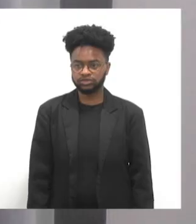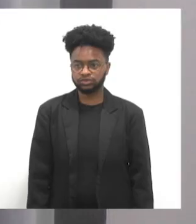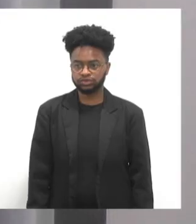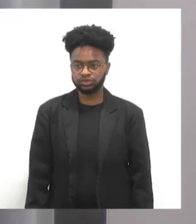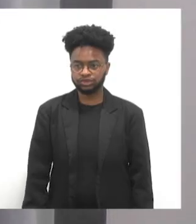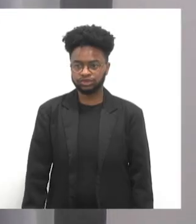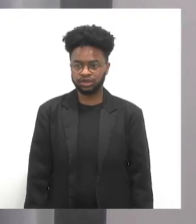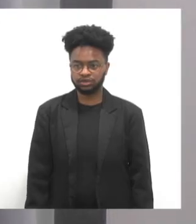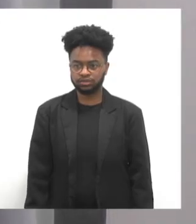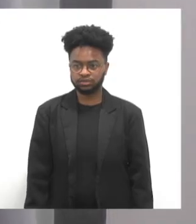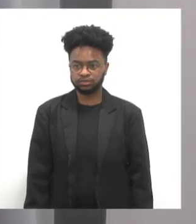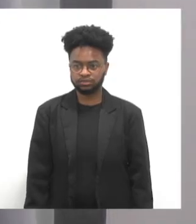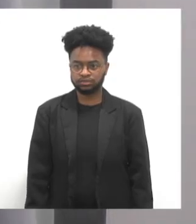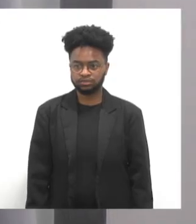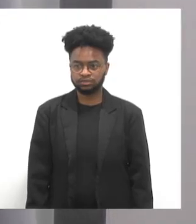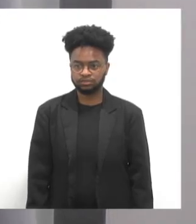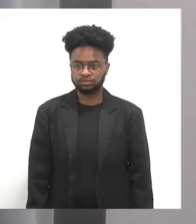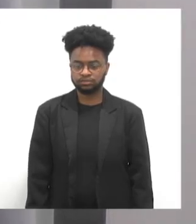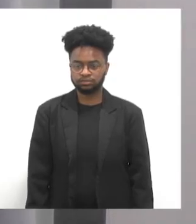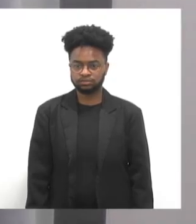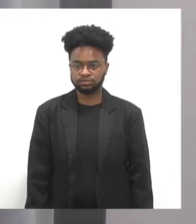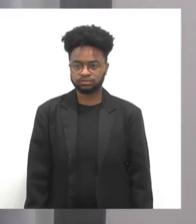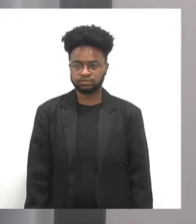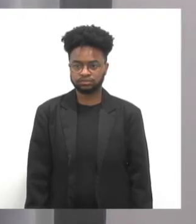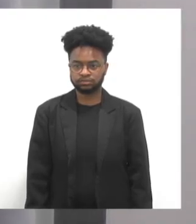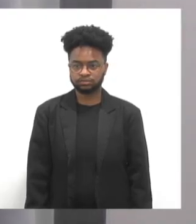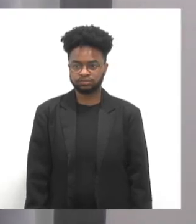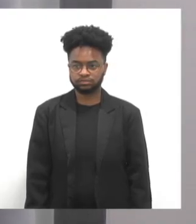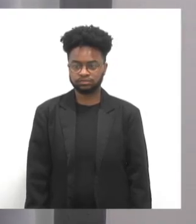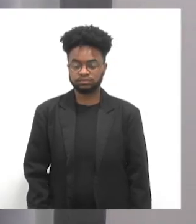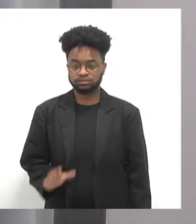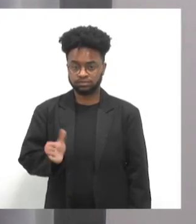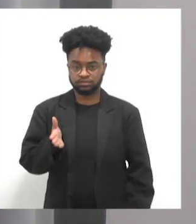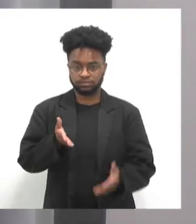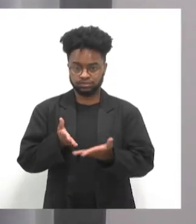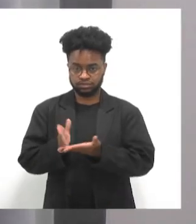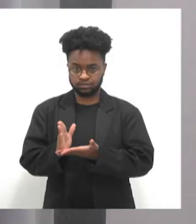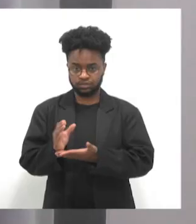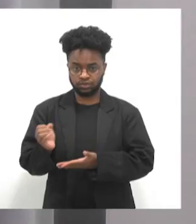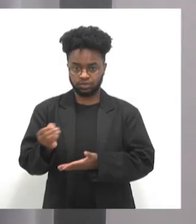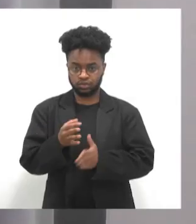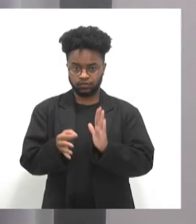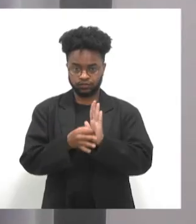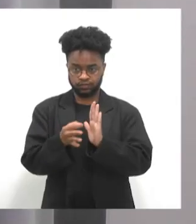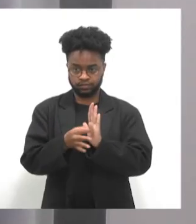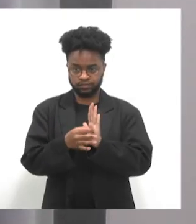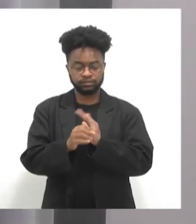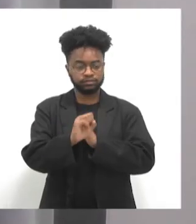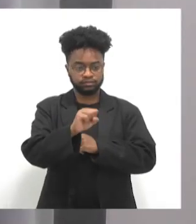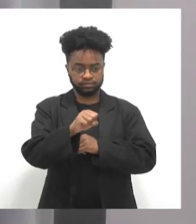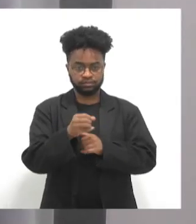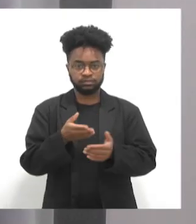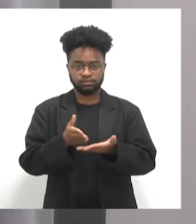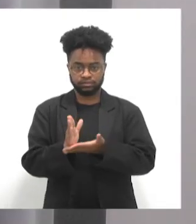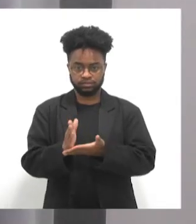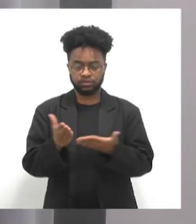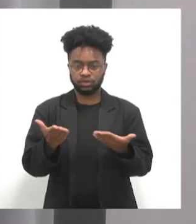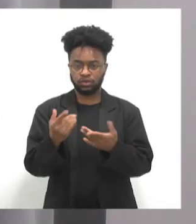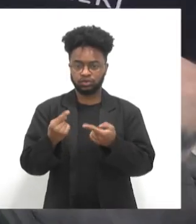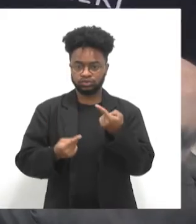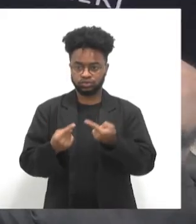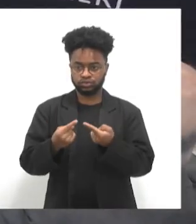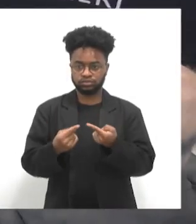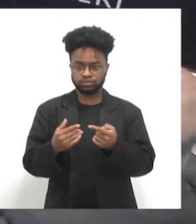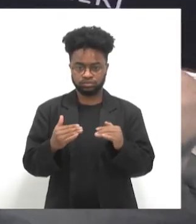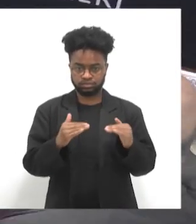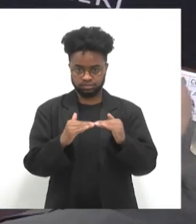fazer a lista aqui dos que estão excluídos, tá? Então, foi aprovado esse novo parecer. Sim, aprovado, então, em discussão. Houve acordo, ele